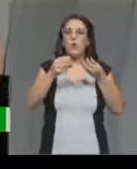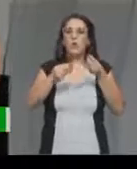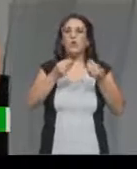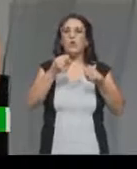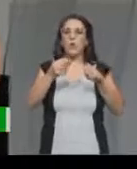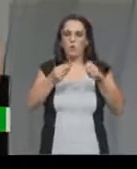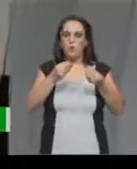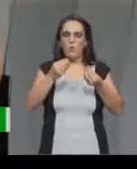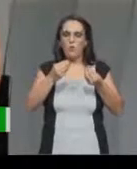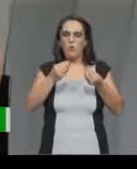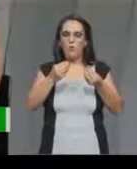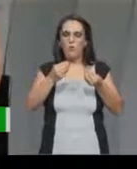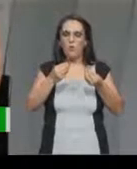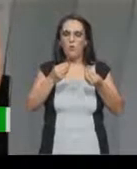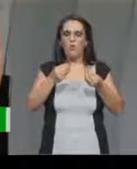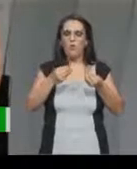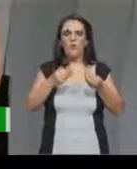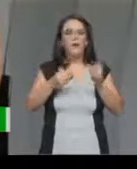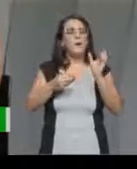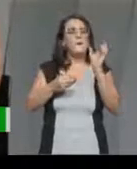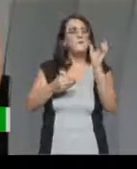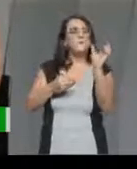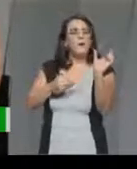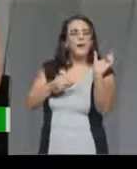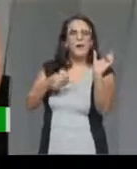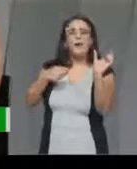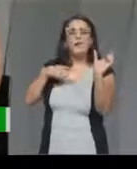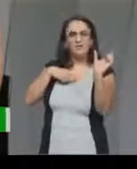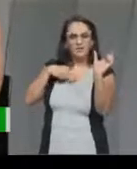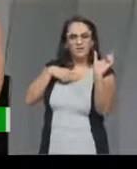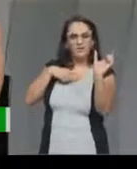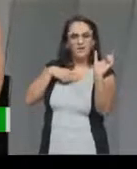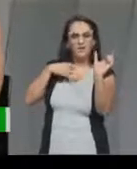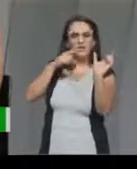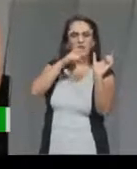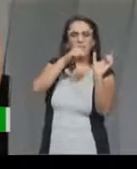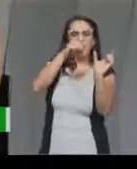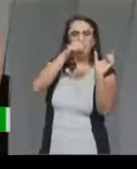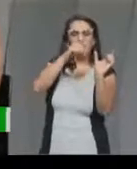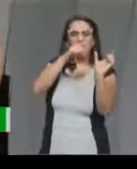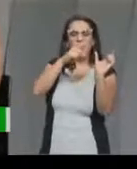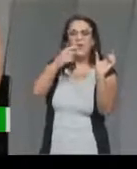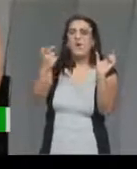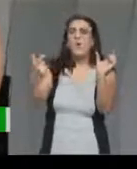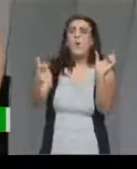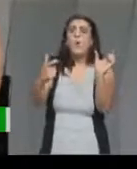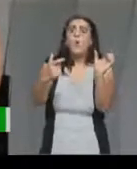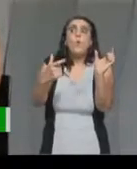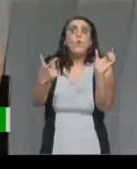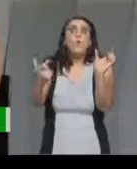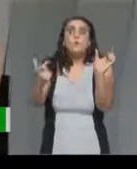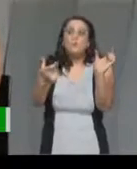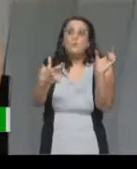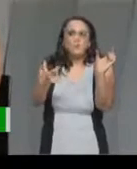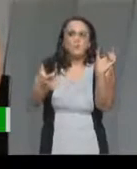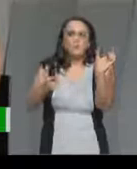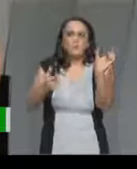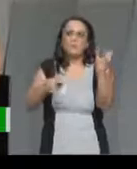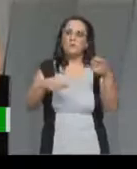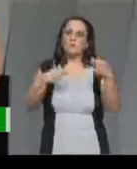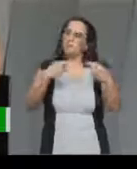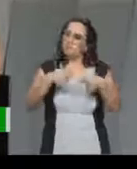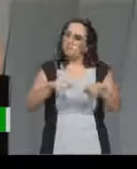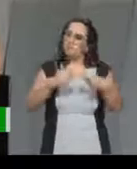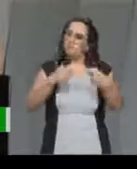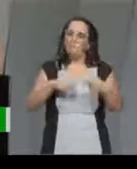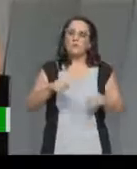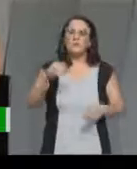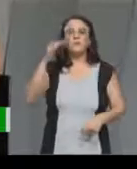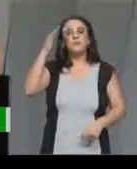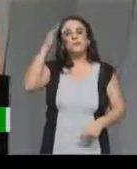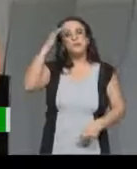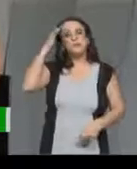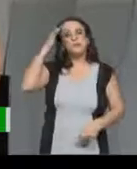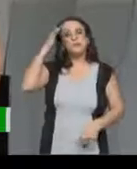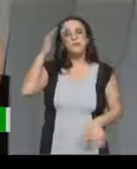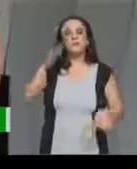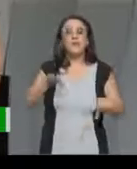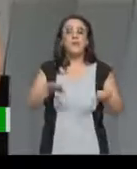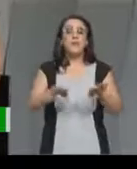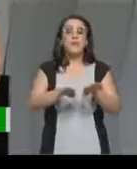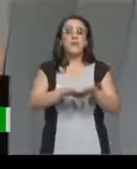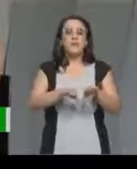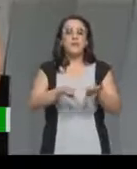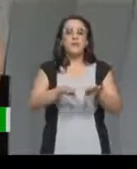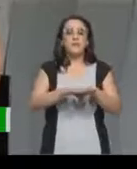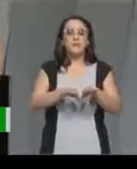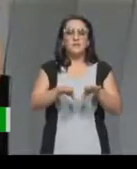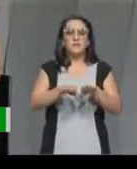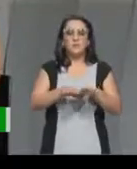crianças perguntam muito assim, essa palavra tem acento? Onde ela tem acento? Então, é preciso saber, e também